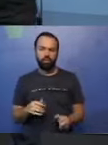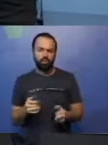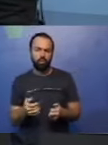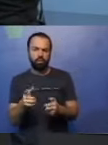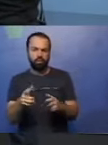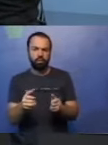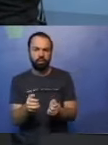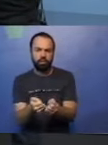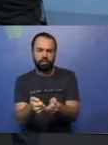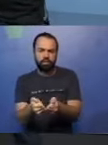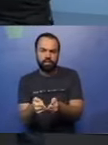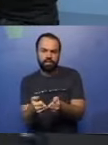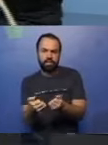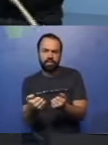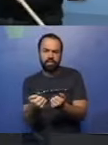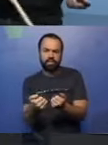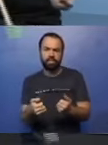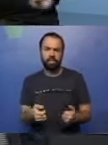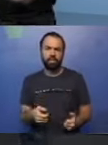de vencer esse jogo?